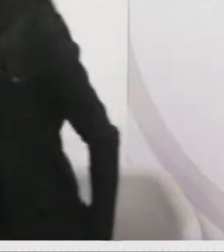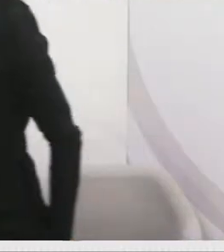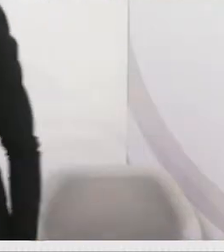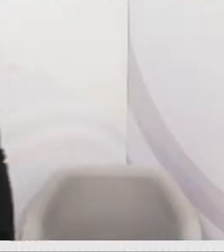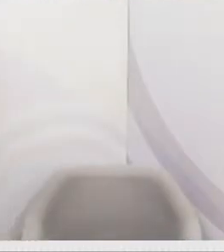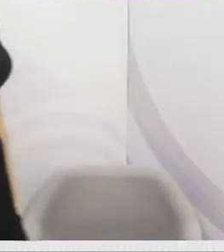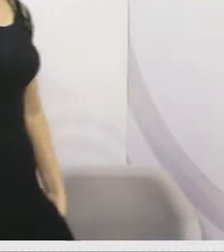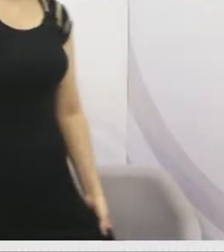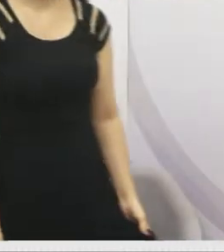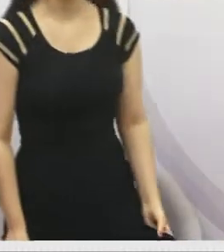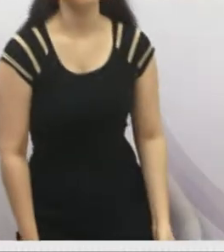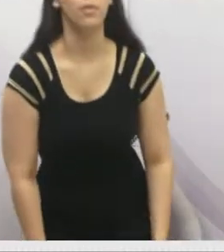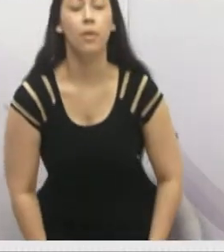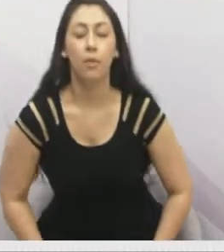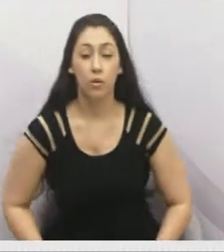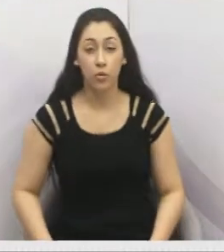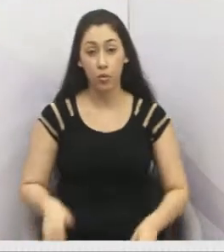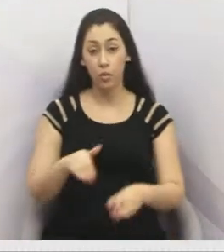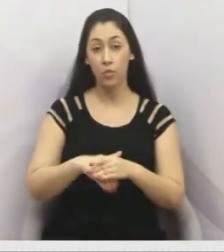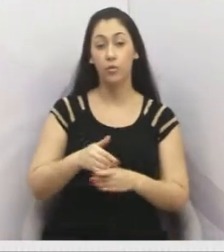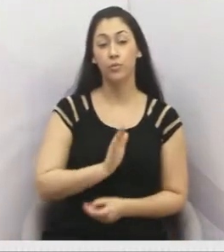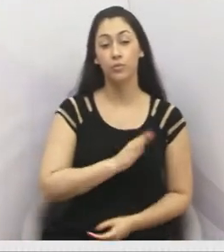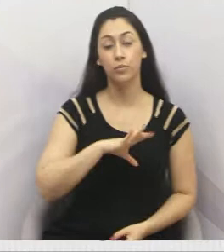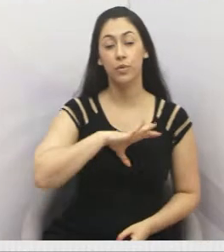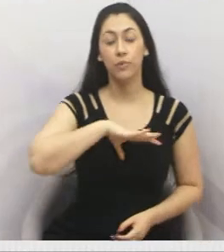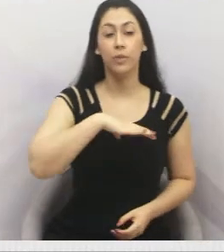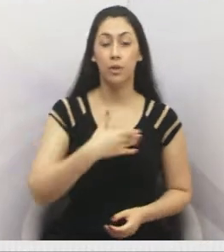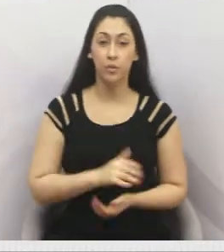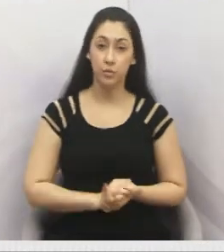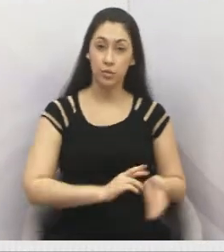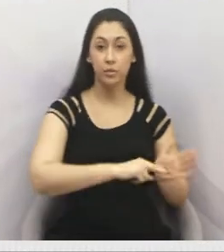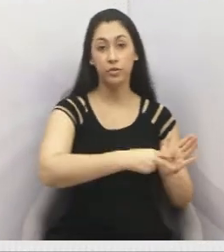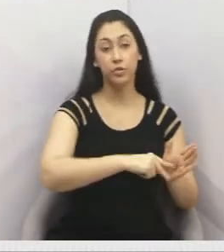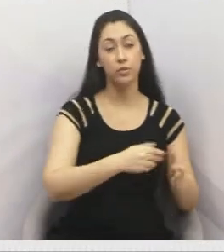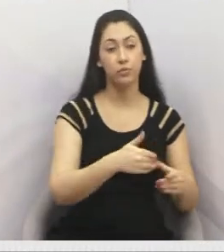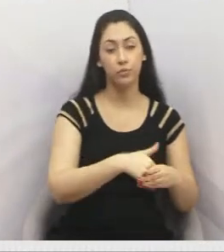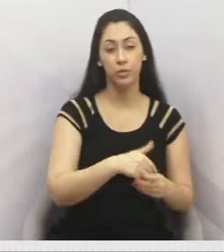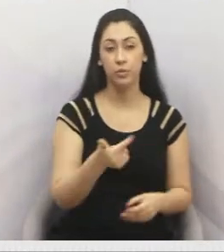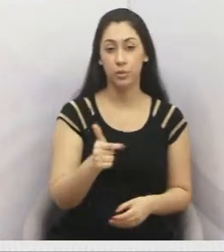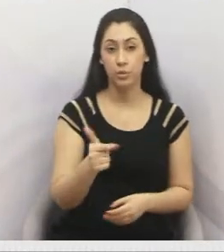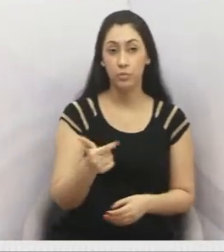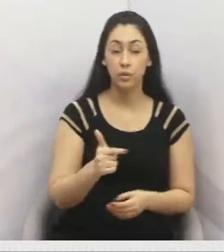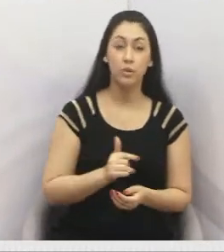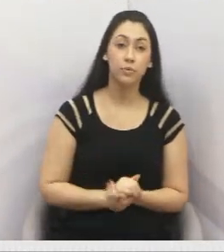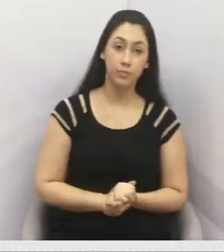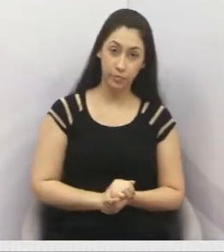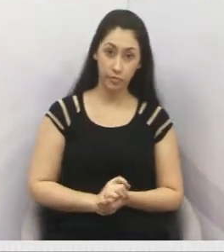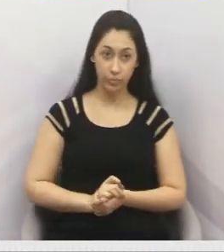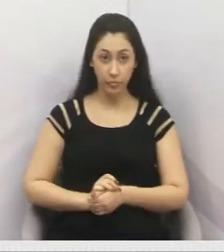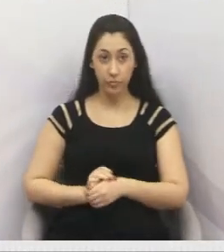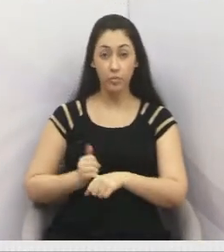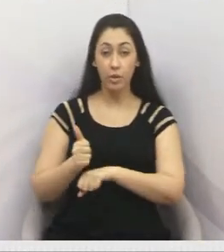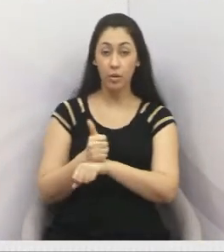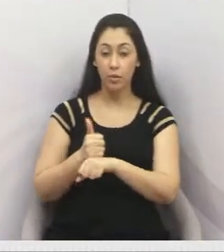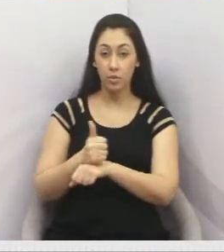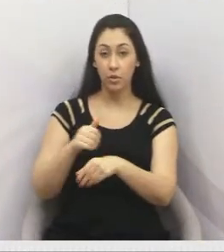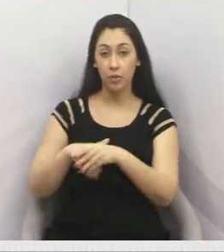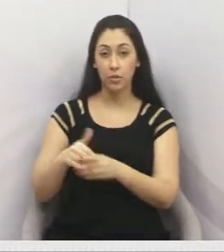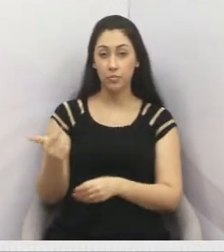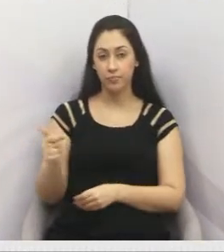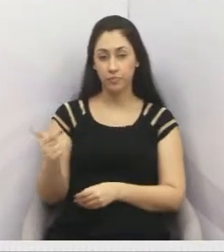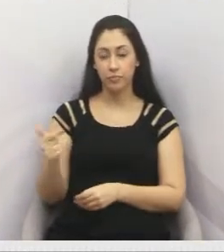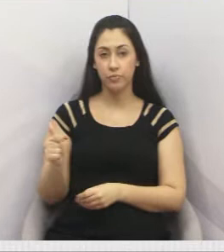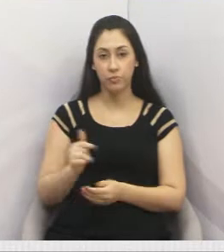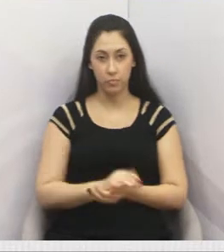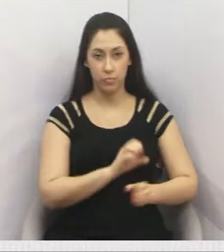Movimentos populares, Coração Valente, entidade de classe sindical em branco, empresas e entidades profissionais em branco,